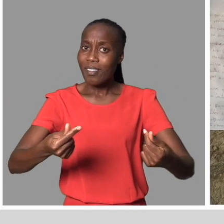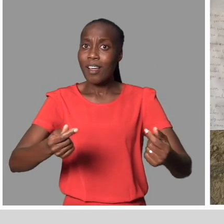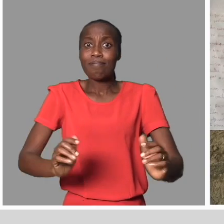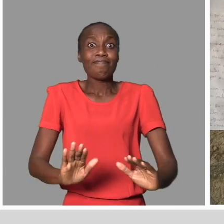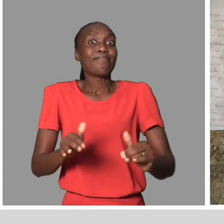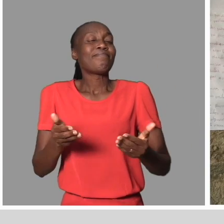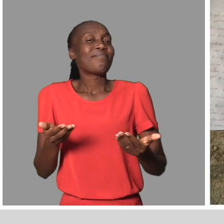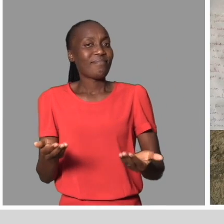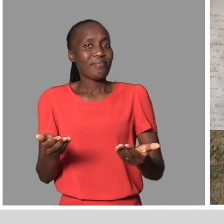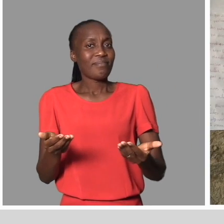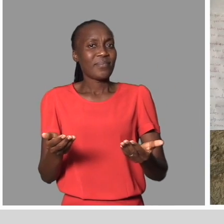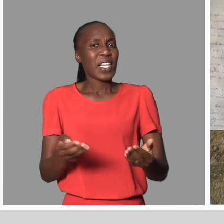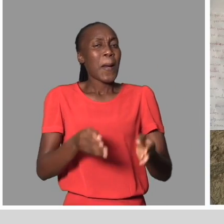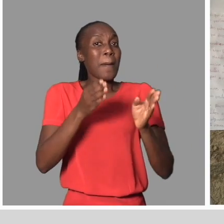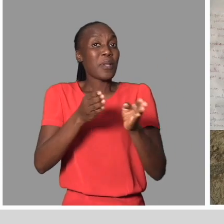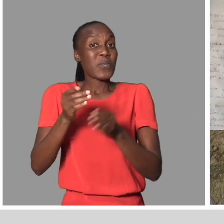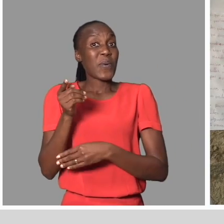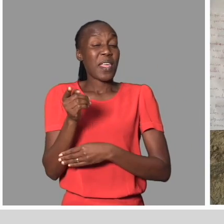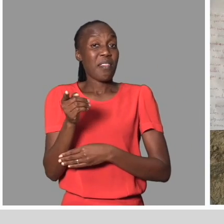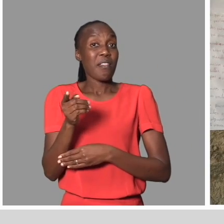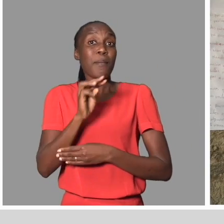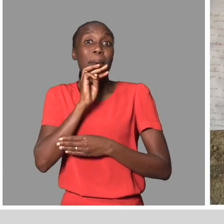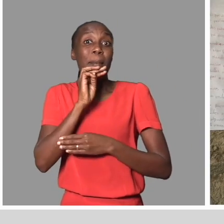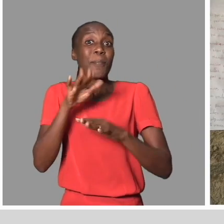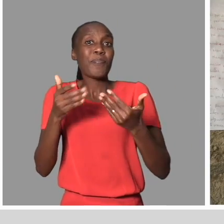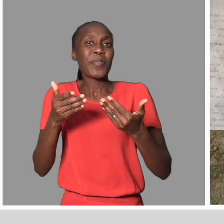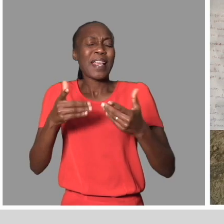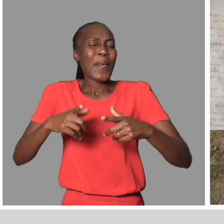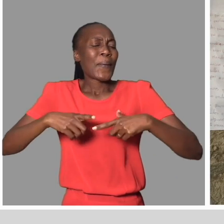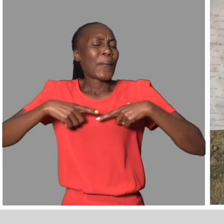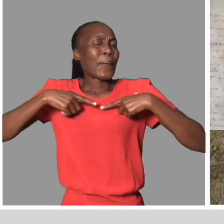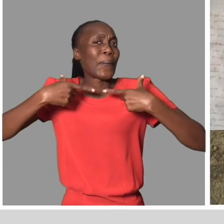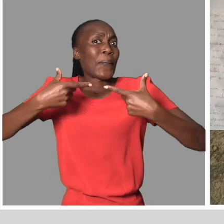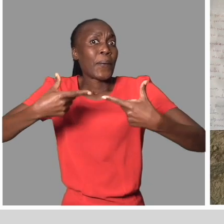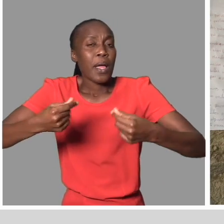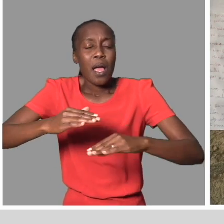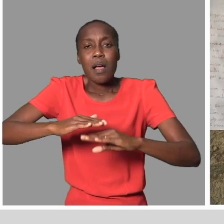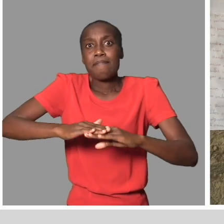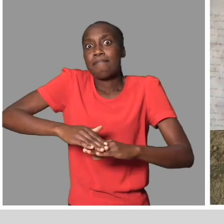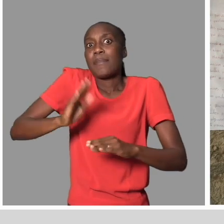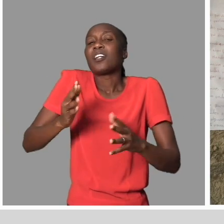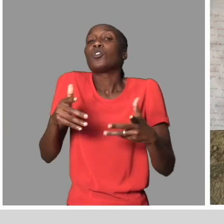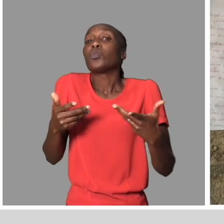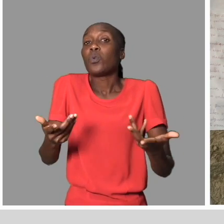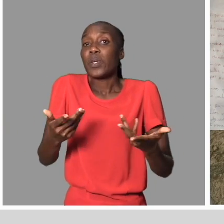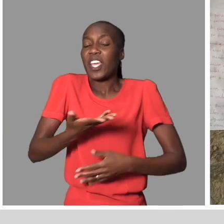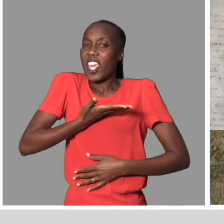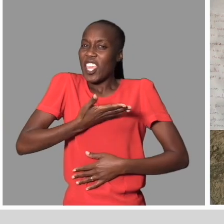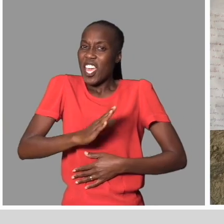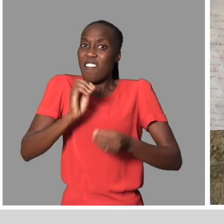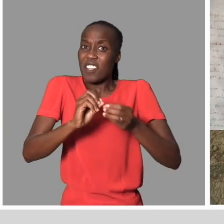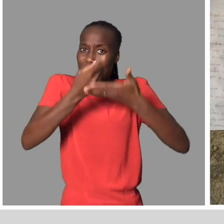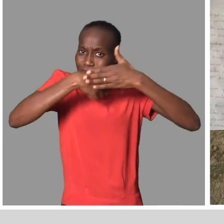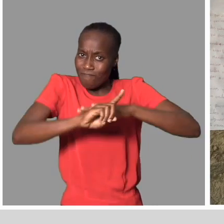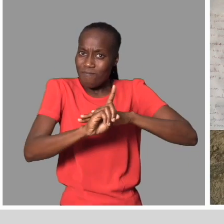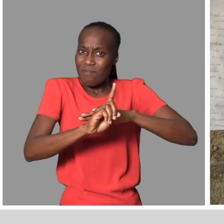com toda a entrega naquilo que consistia o trabalho da